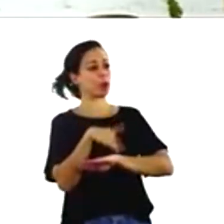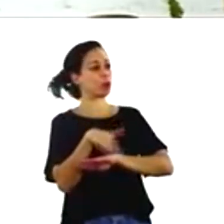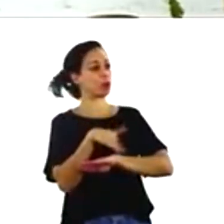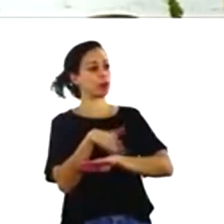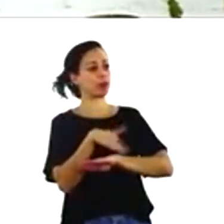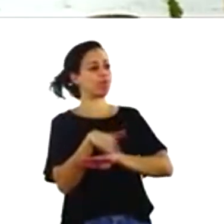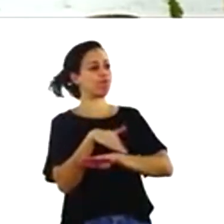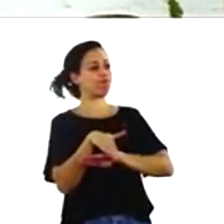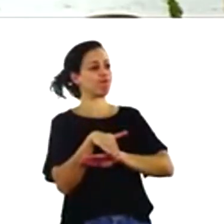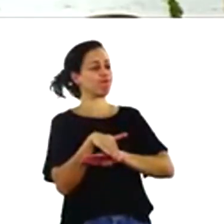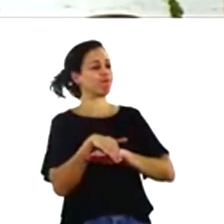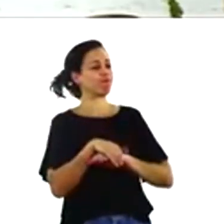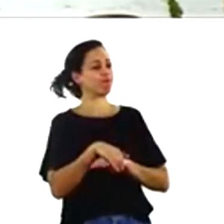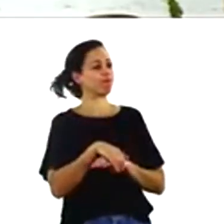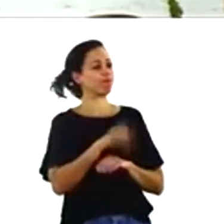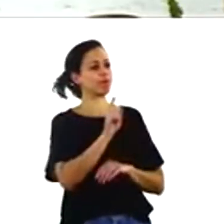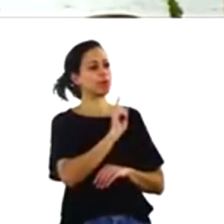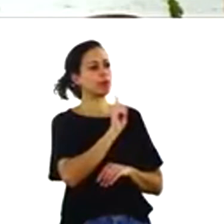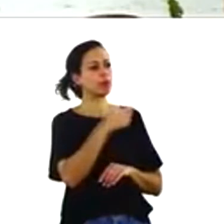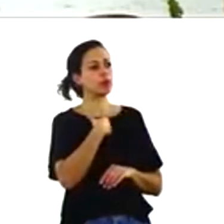não sou pobre.